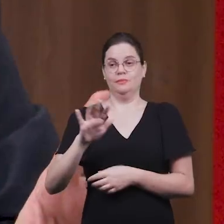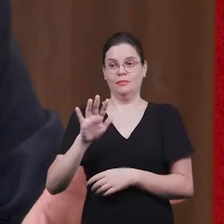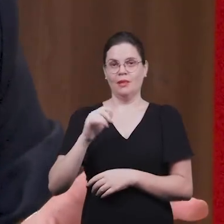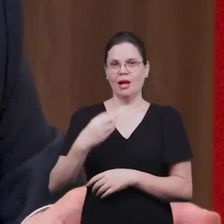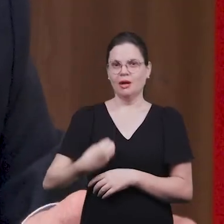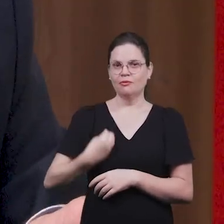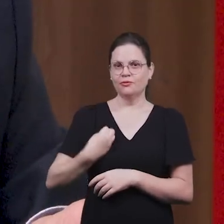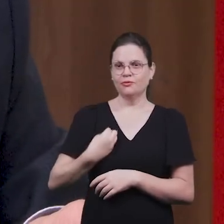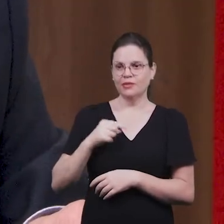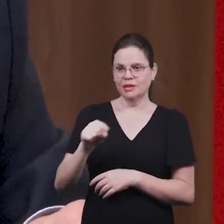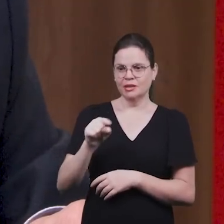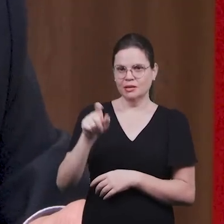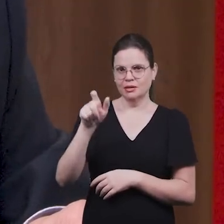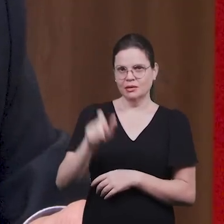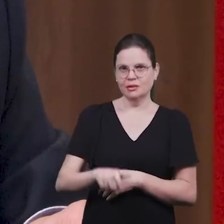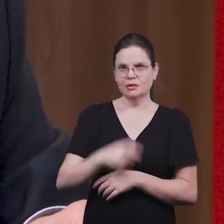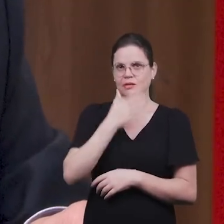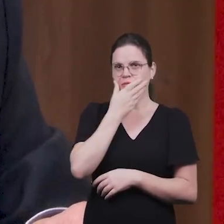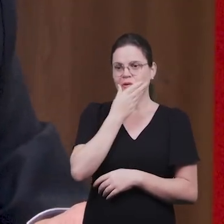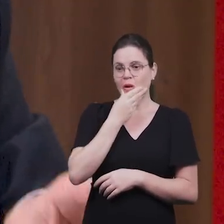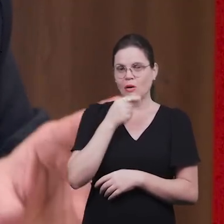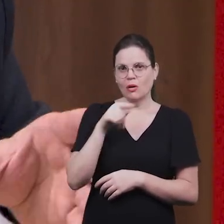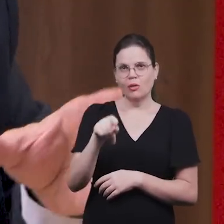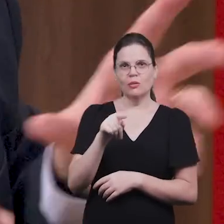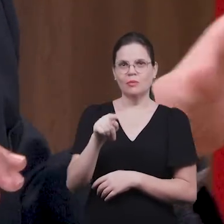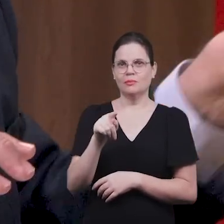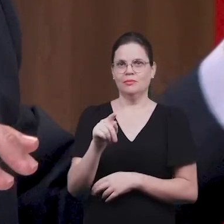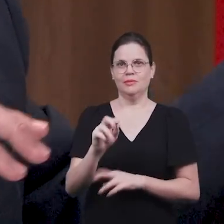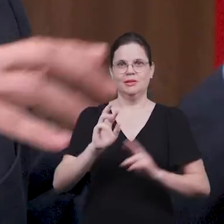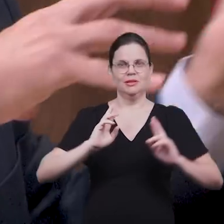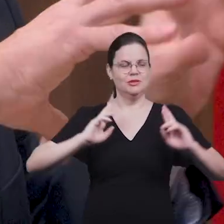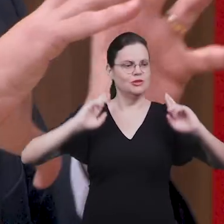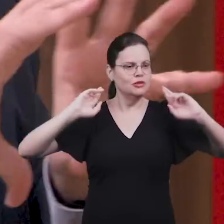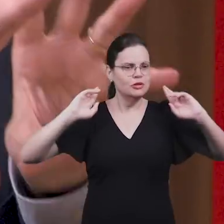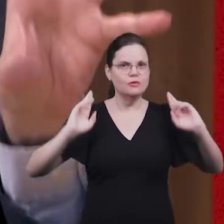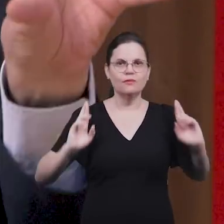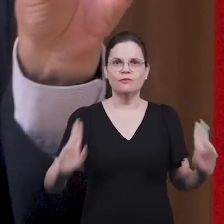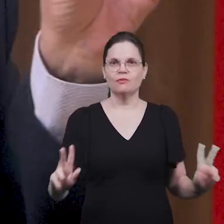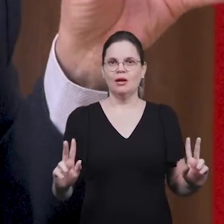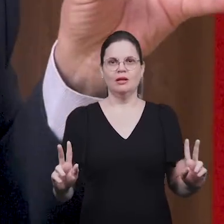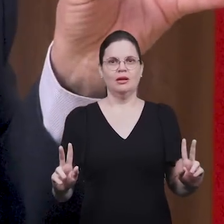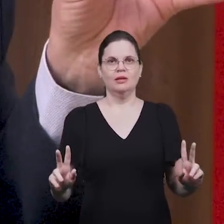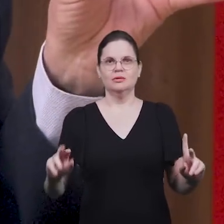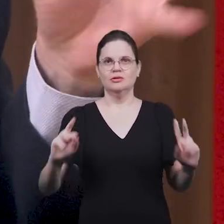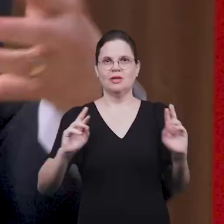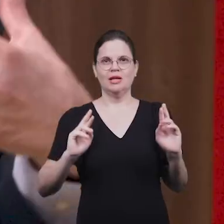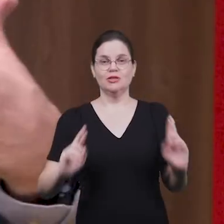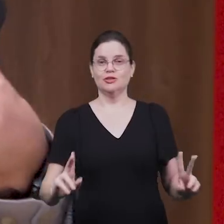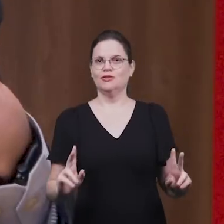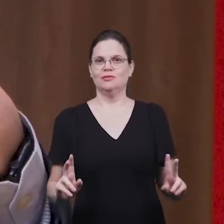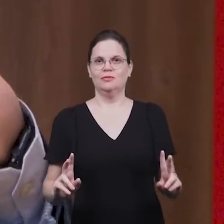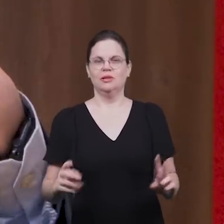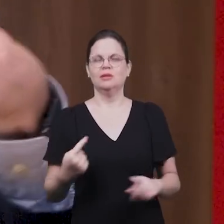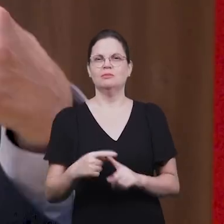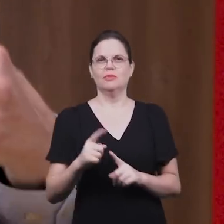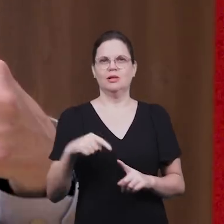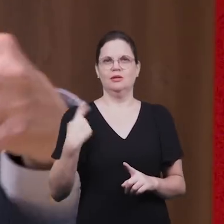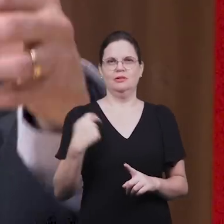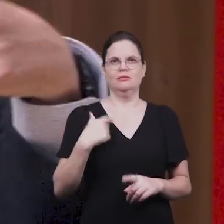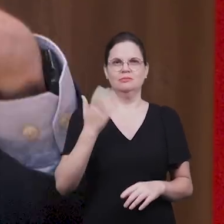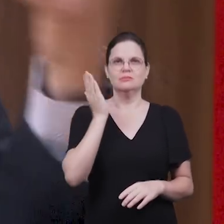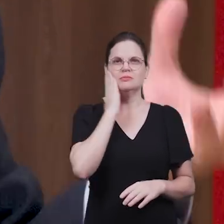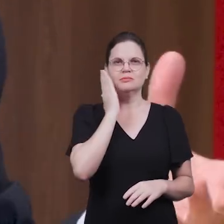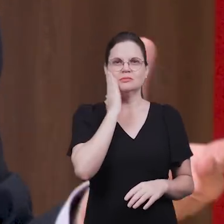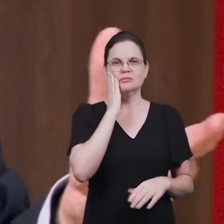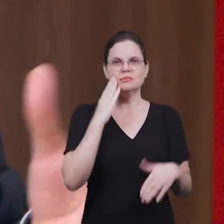Amadeu, a vida desse moço mudou no fogo, ou seja, aquilo que é exterior, e nós imaginamos